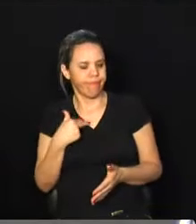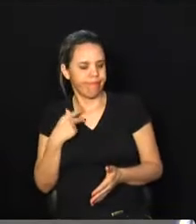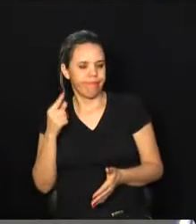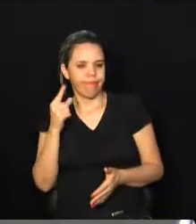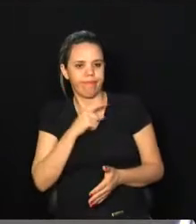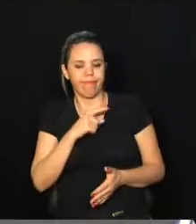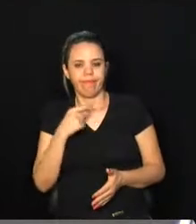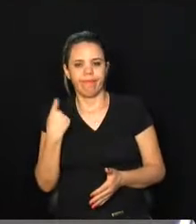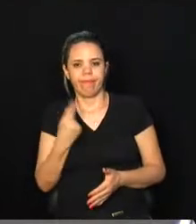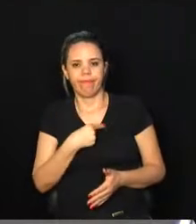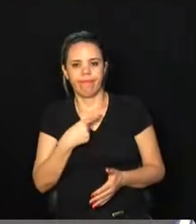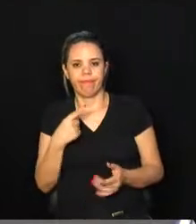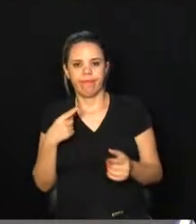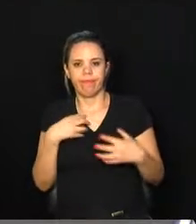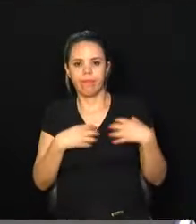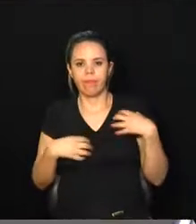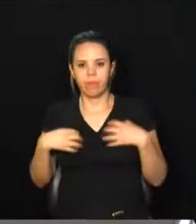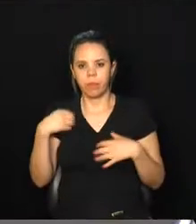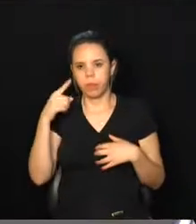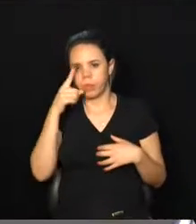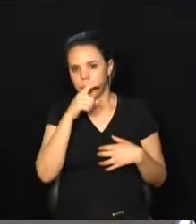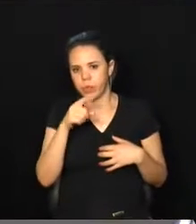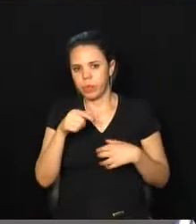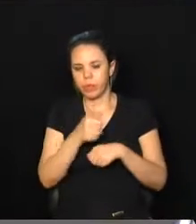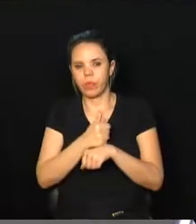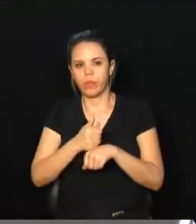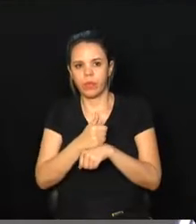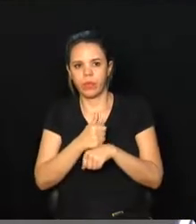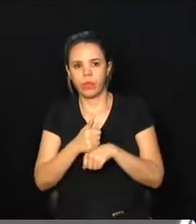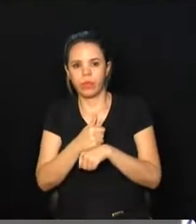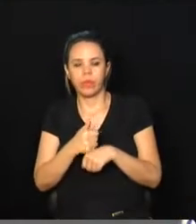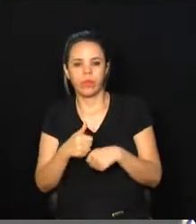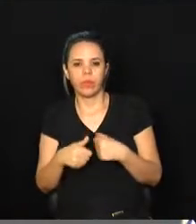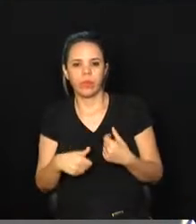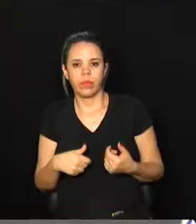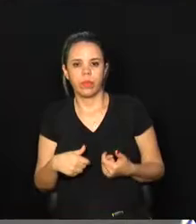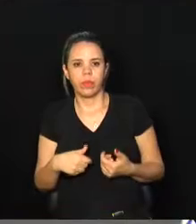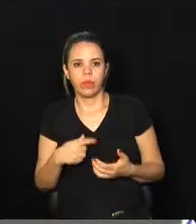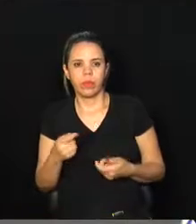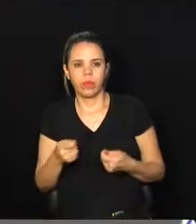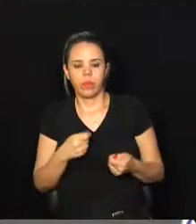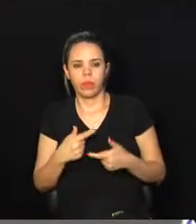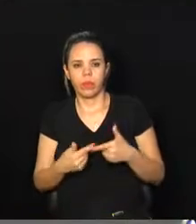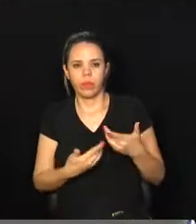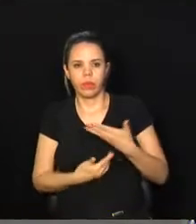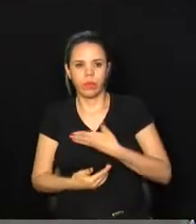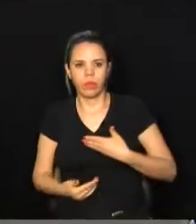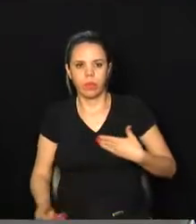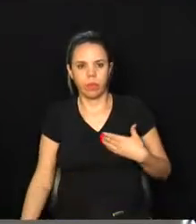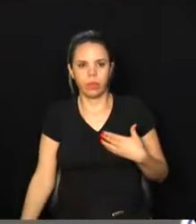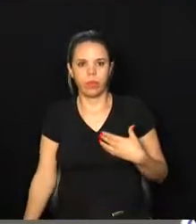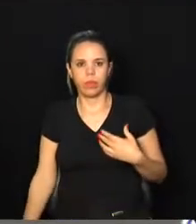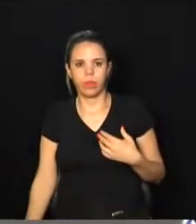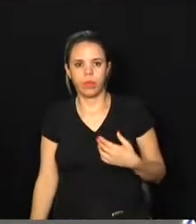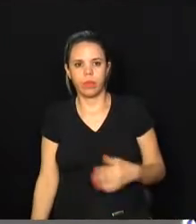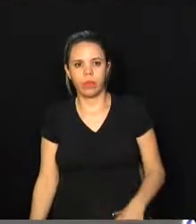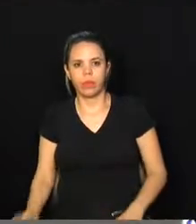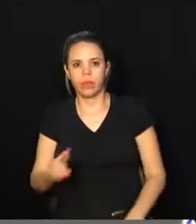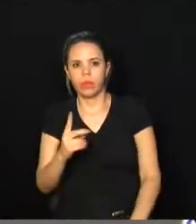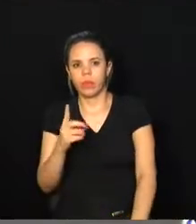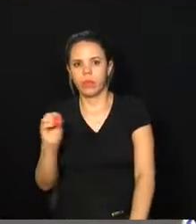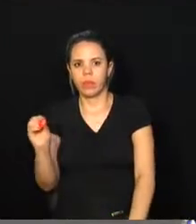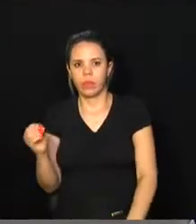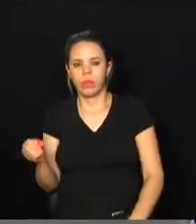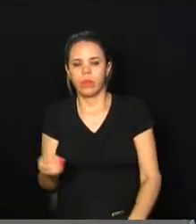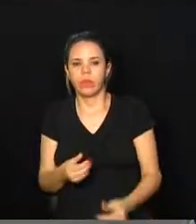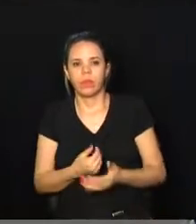Isso é o nosso maior drama dentro da nossa profissão, né? Uma das que temos que lidar com o poder público de forma direta. Vamos lá, Ricardo.